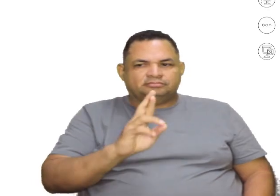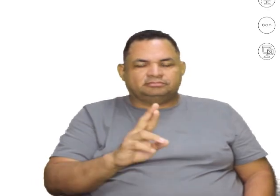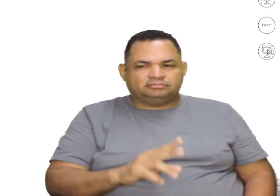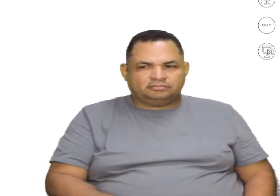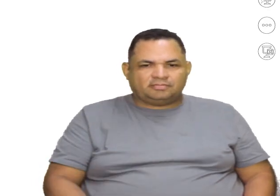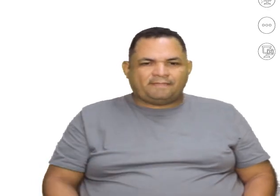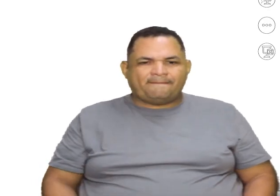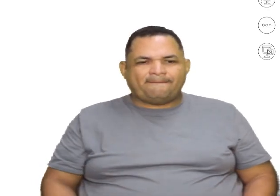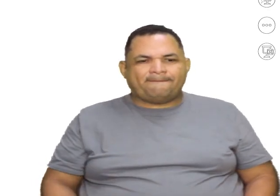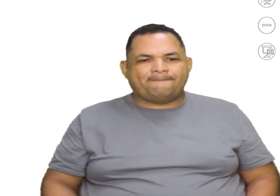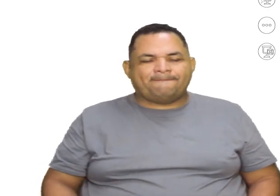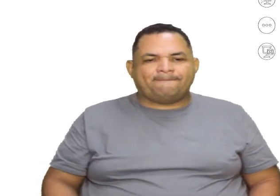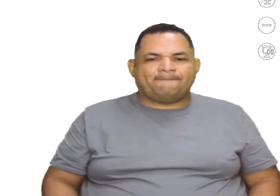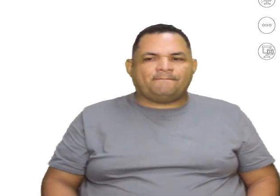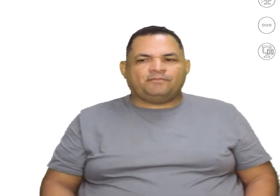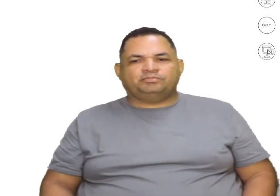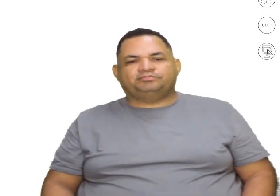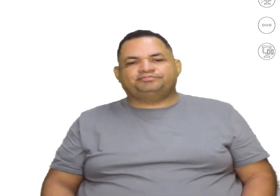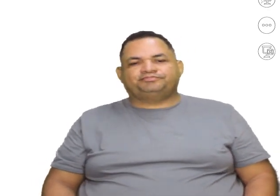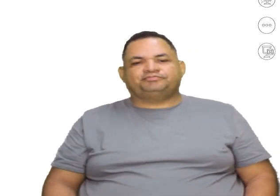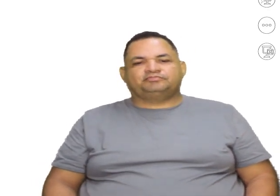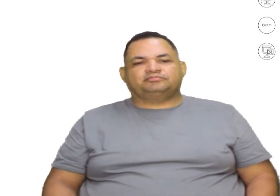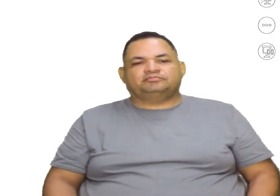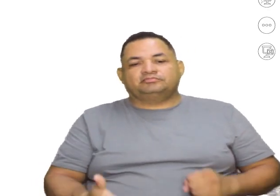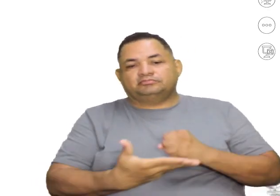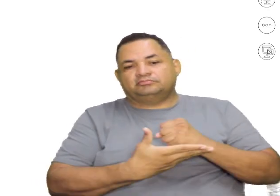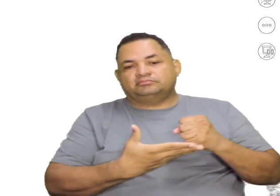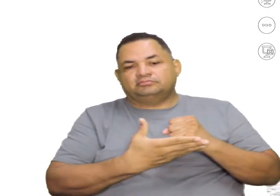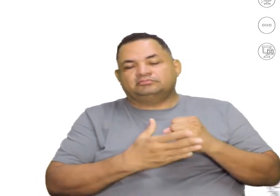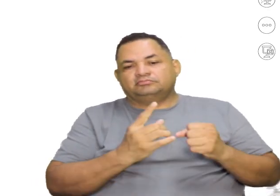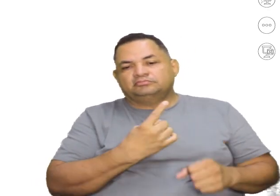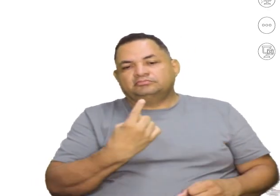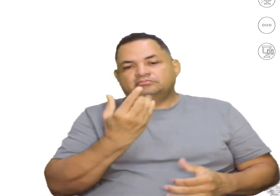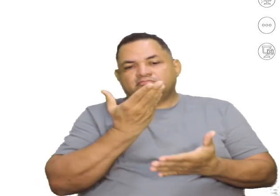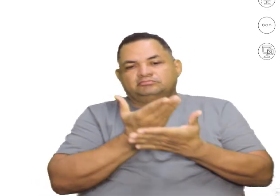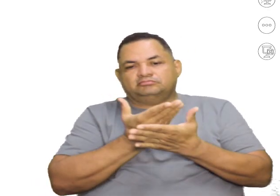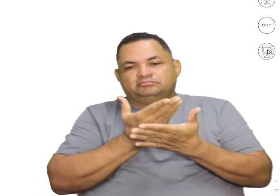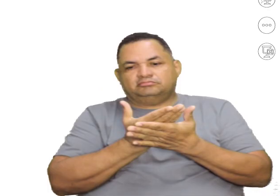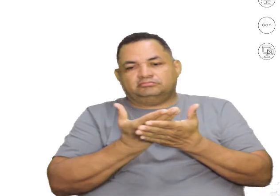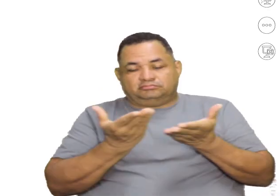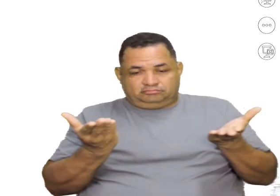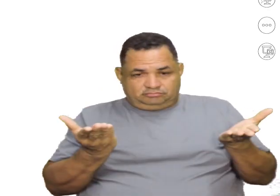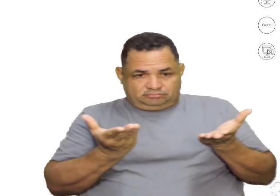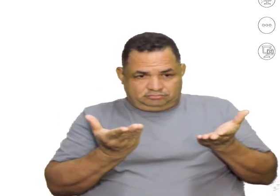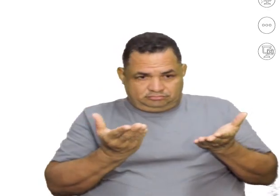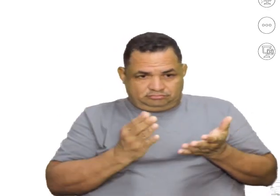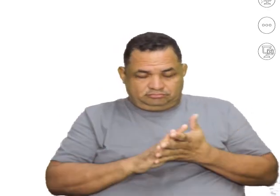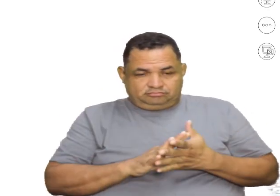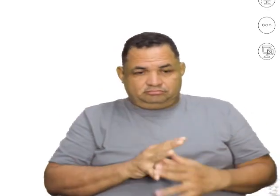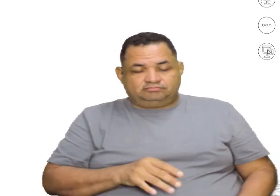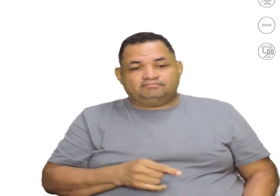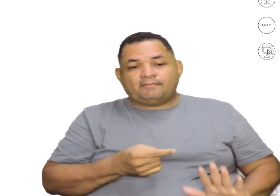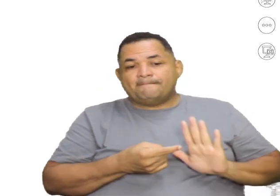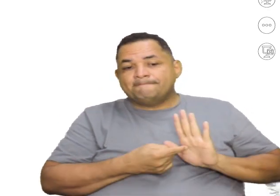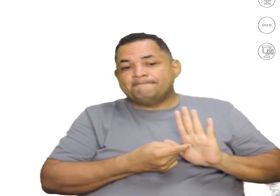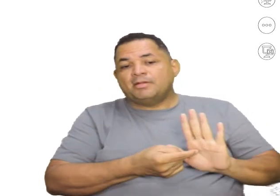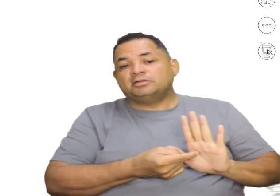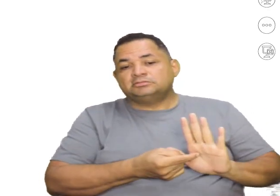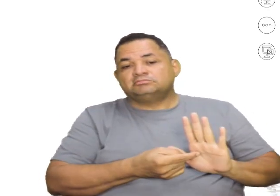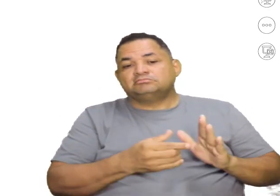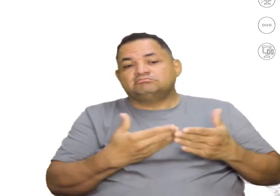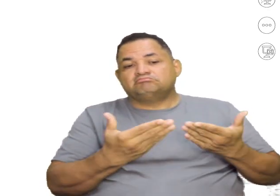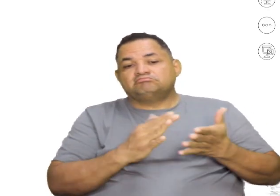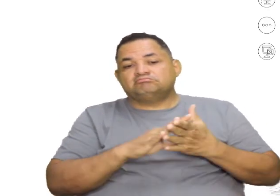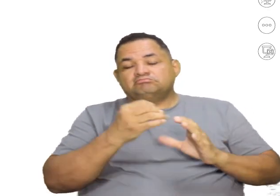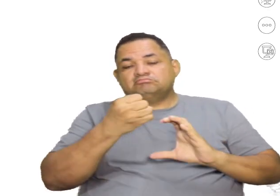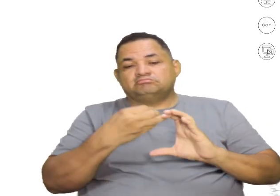aí, tá? Questão 4. Com base no que nós abordamos na aula, você vai apontar